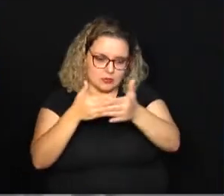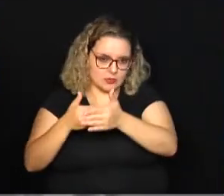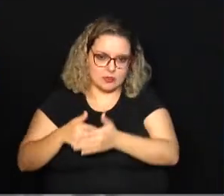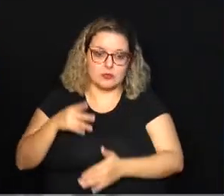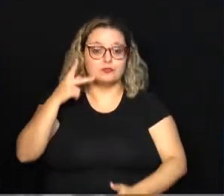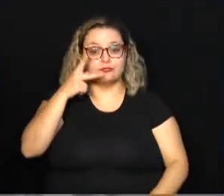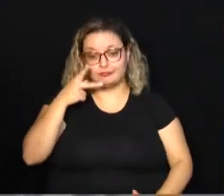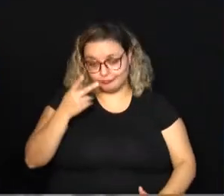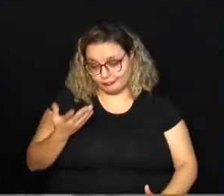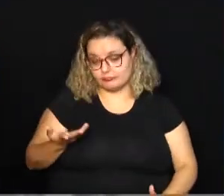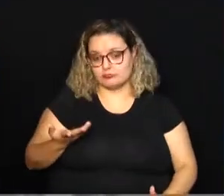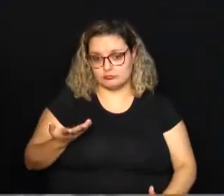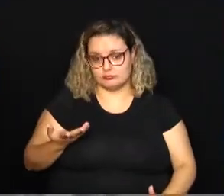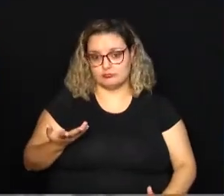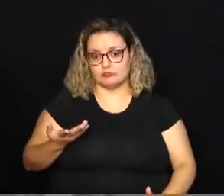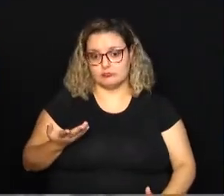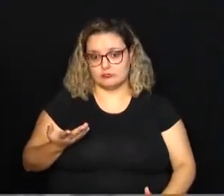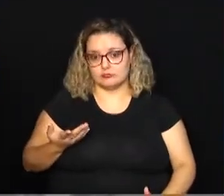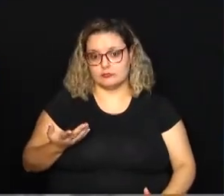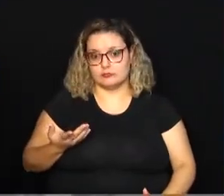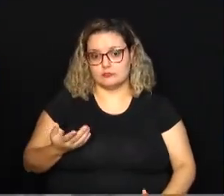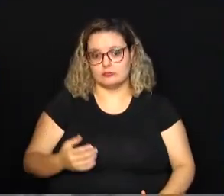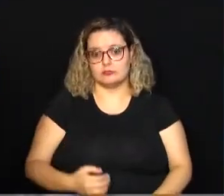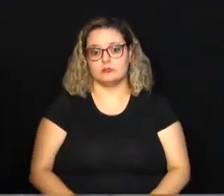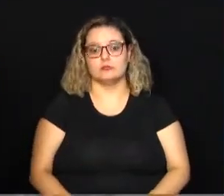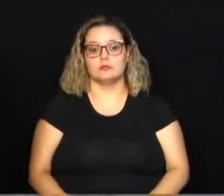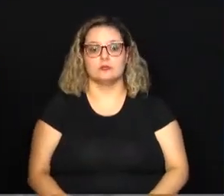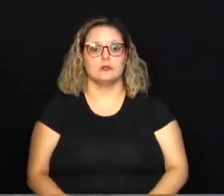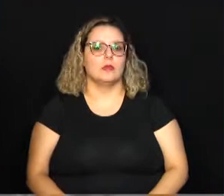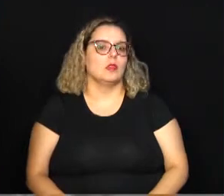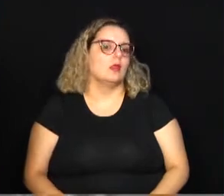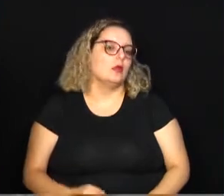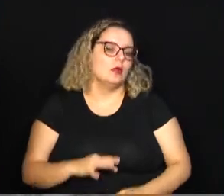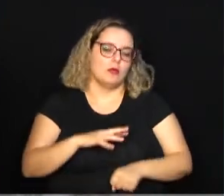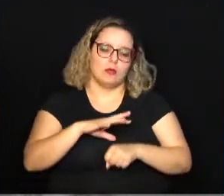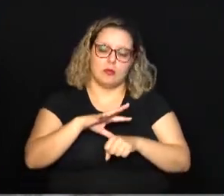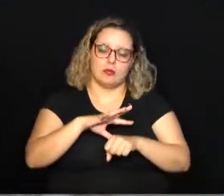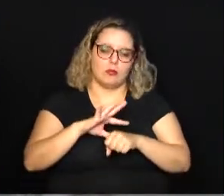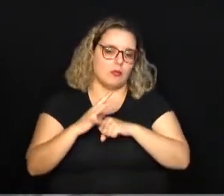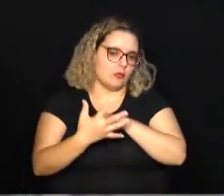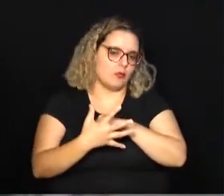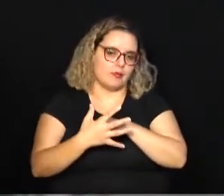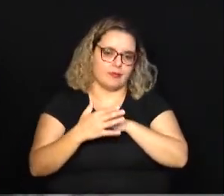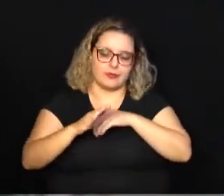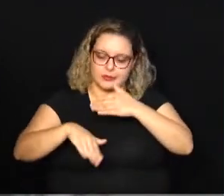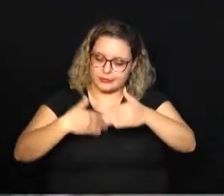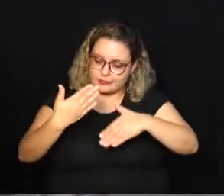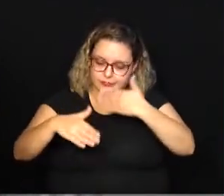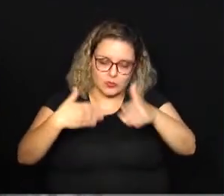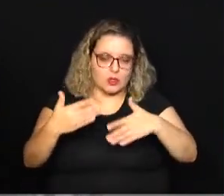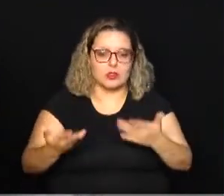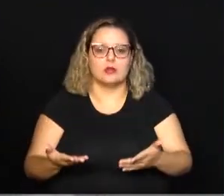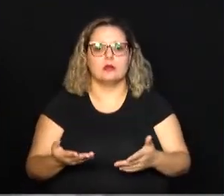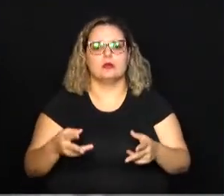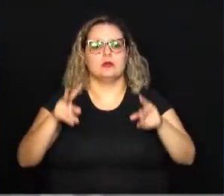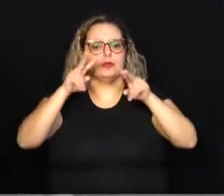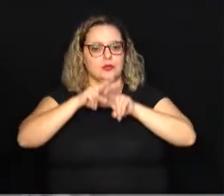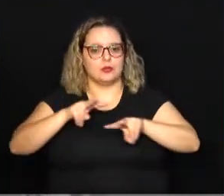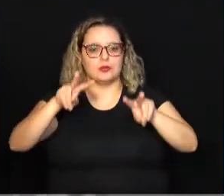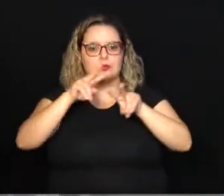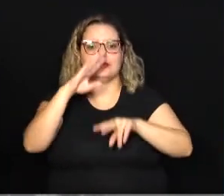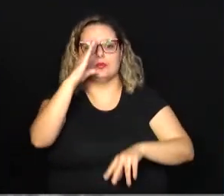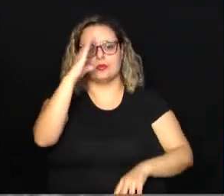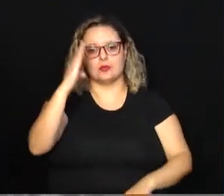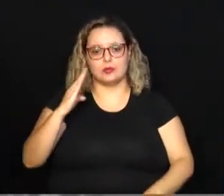o vírus, ele transpõe todas as fronteiras políticas e a gente está vendo um cenário no Brasil como um todo, né?